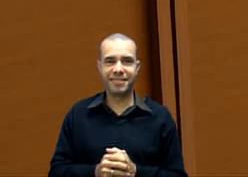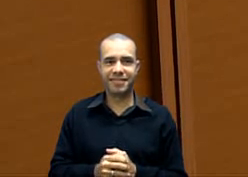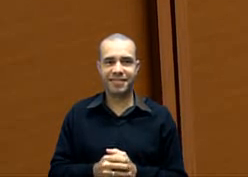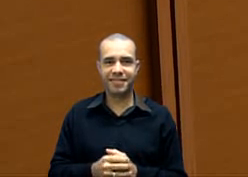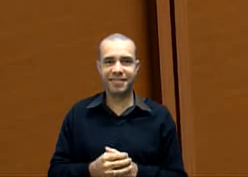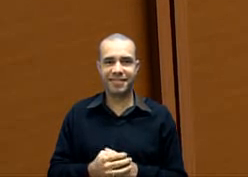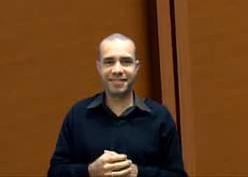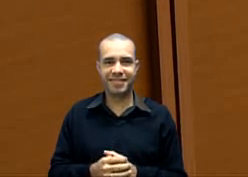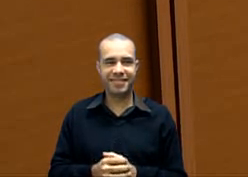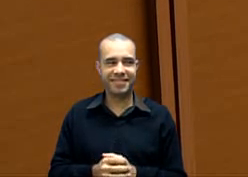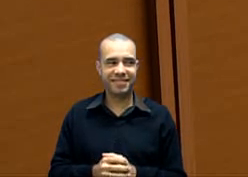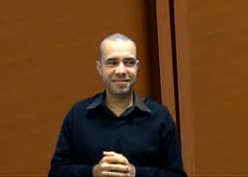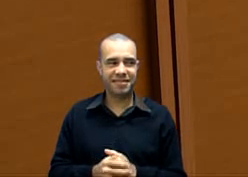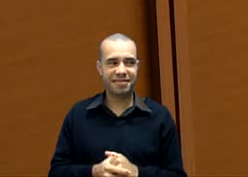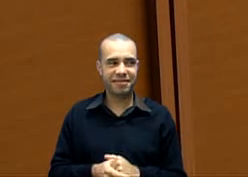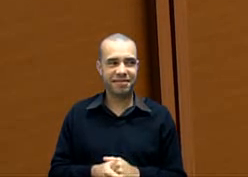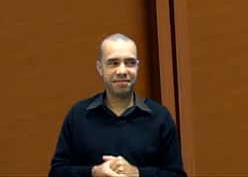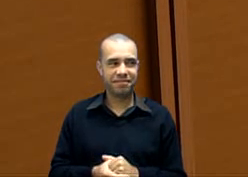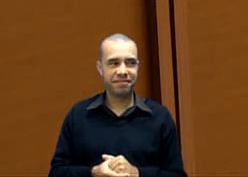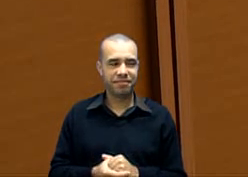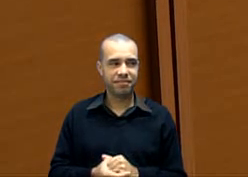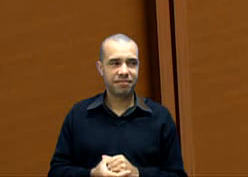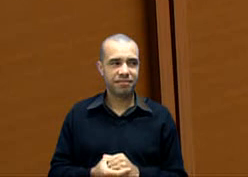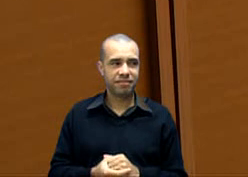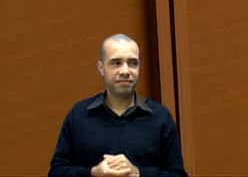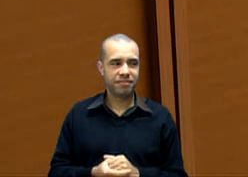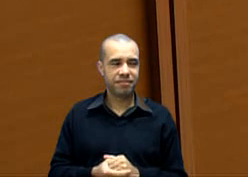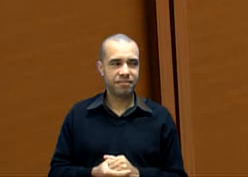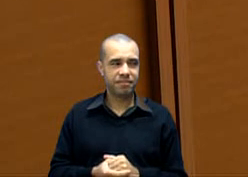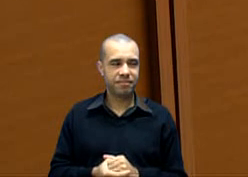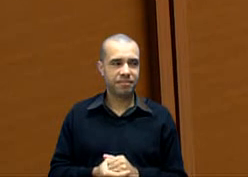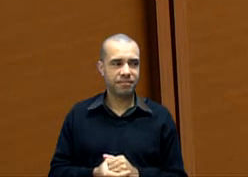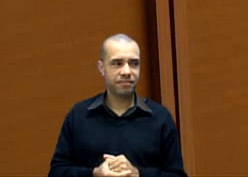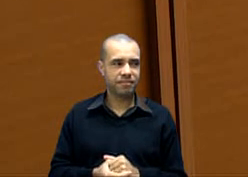Correria, era para ter chegado.